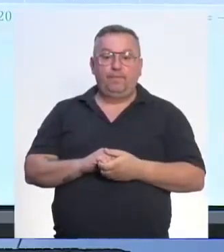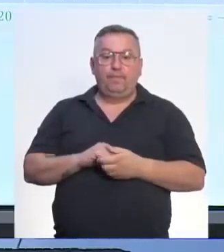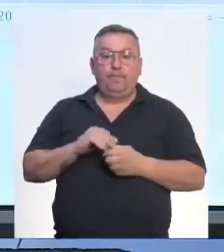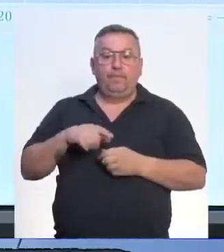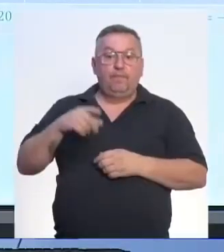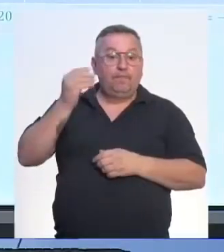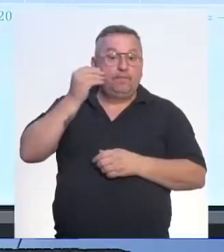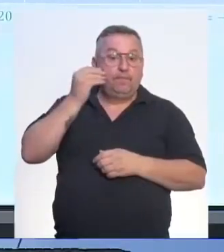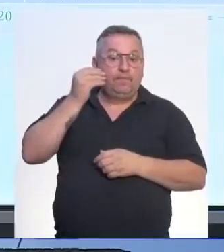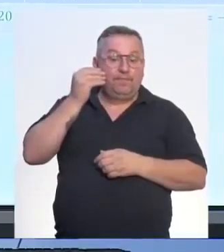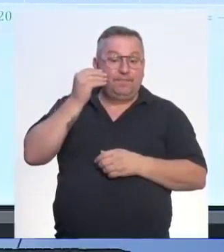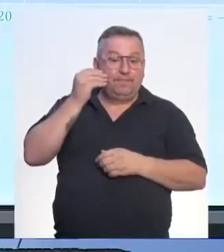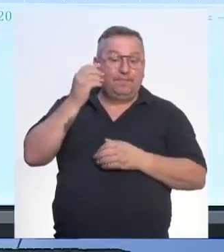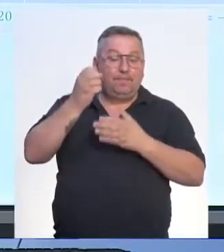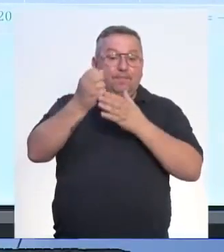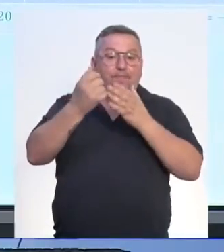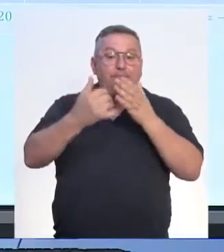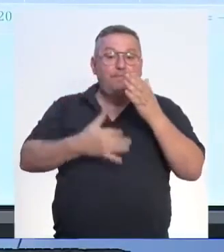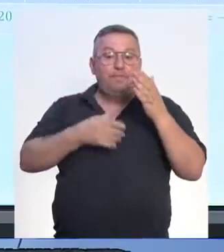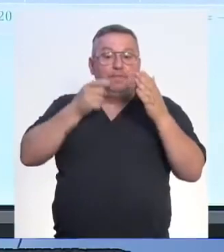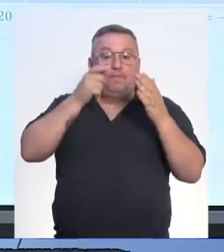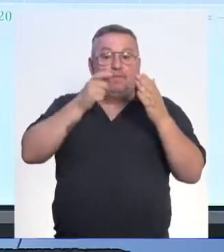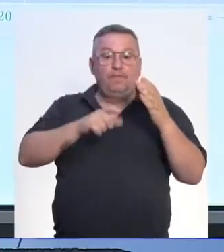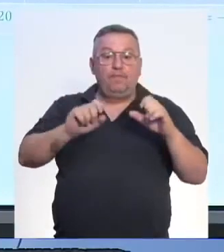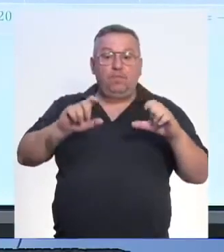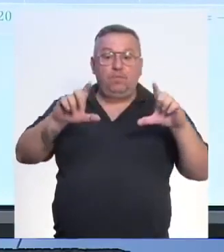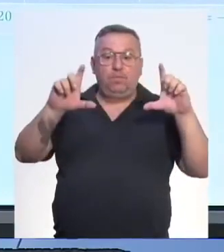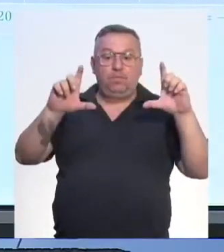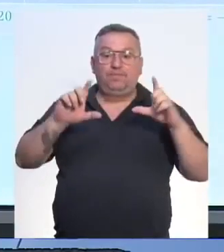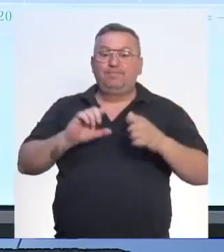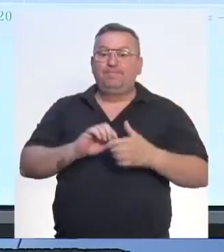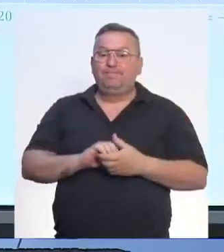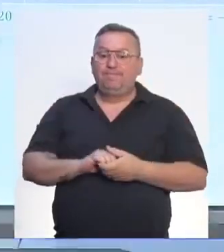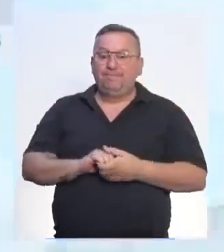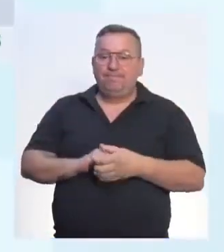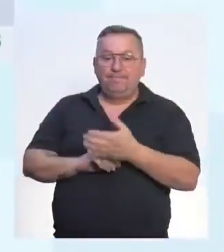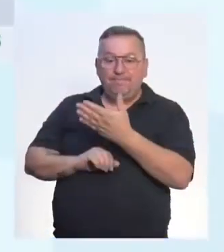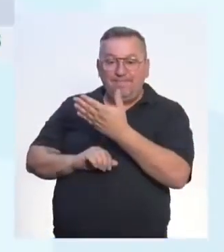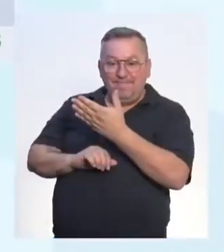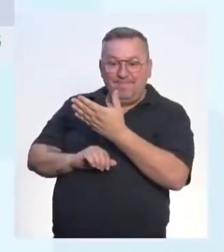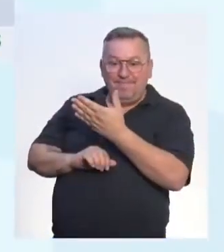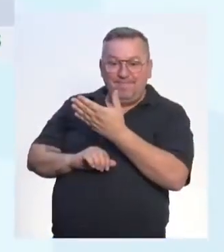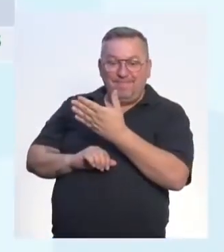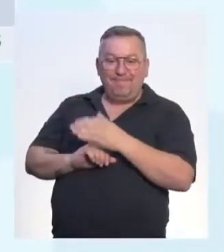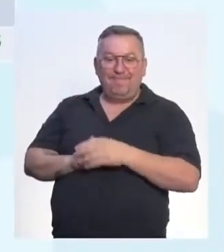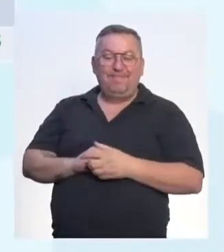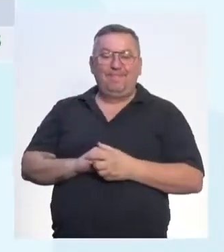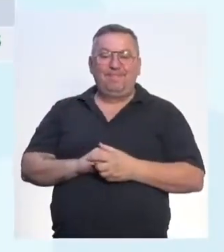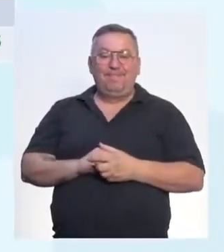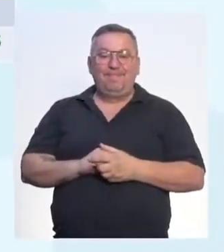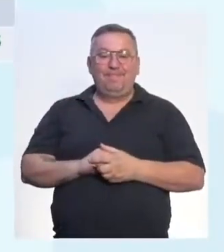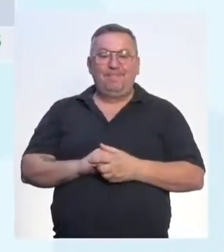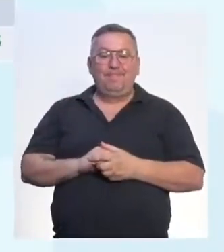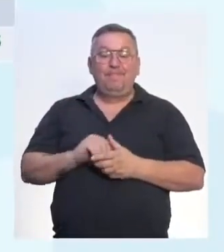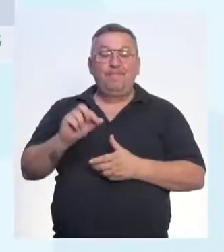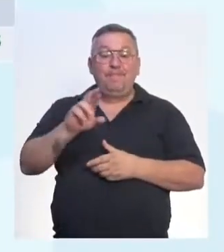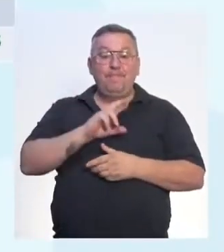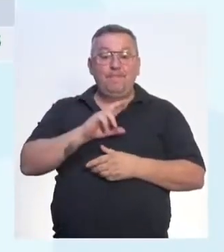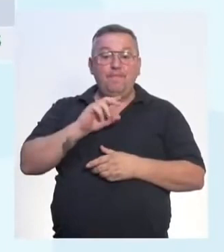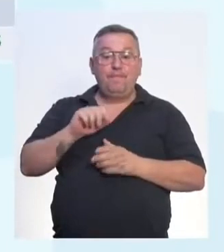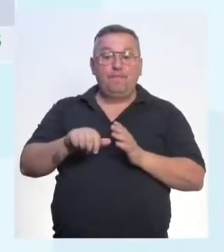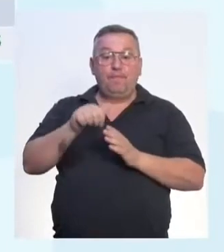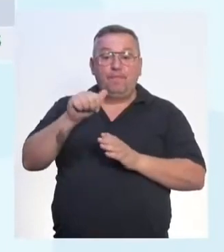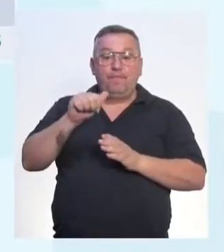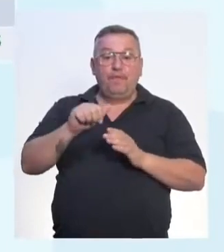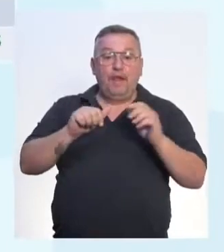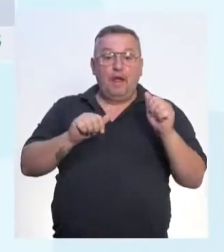tentar aí elencar e enxergar. Pode colocar na tela para eles, diretor, a resposta, que é a seguinte. Então, a resposta seria, na primeira,